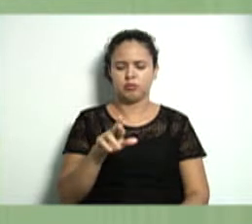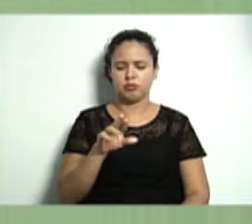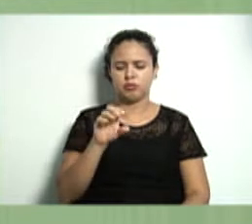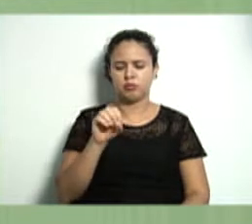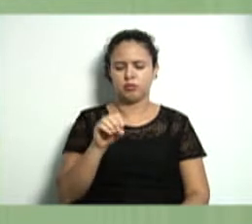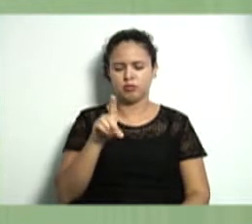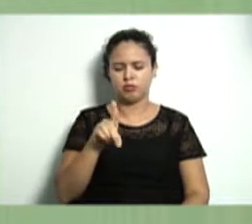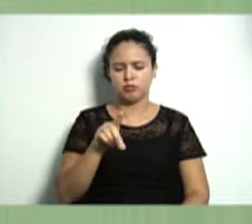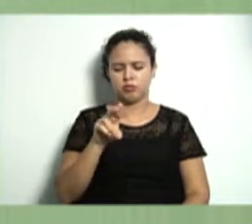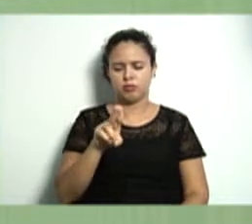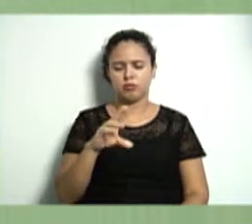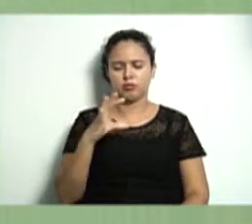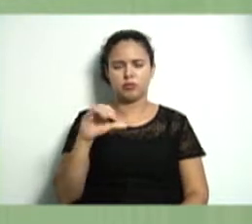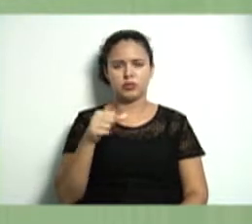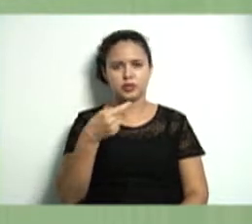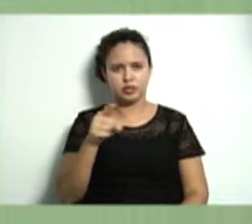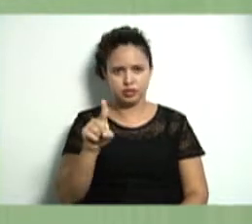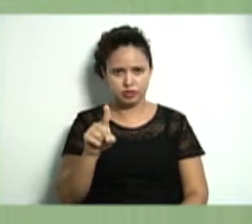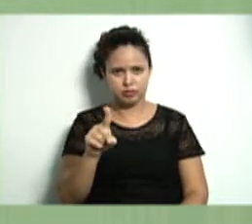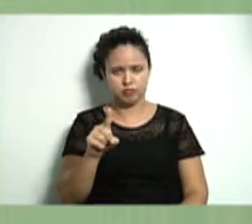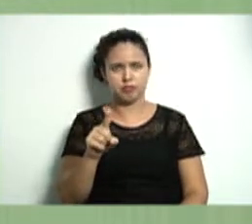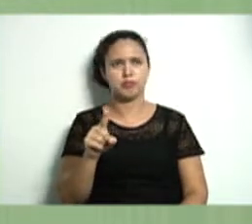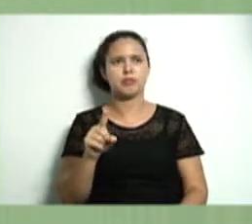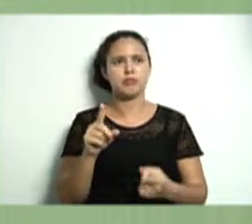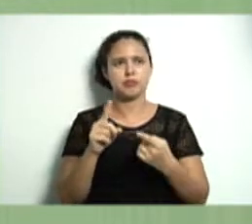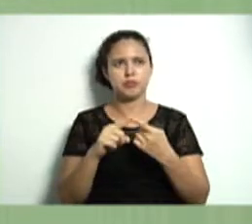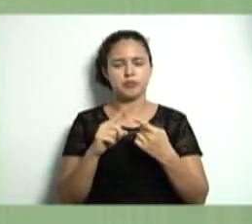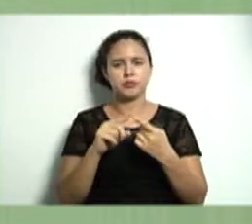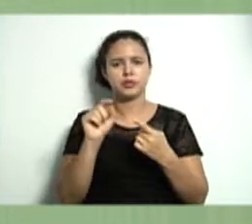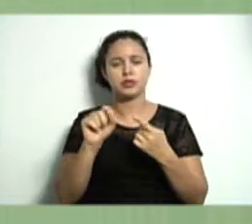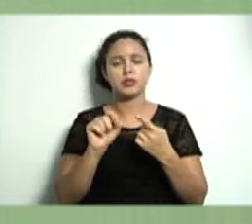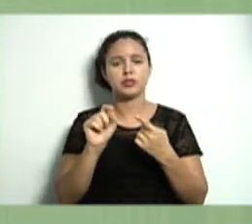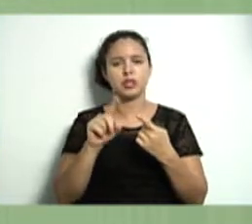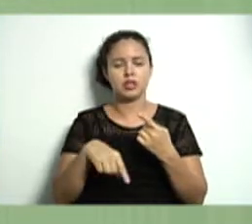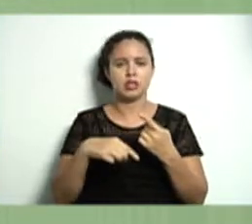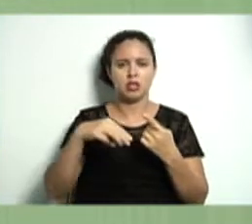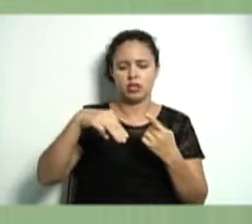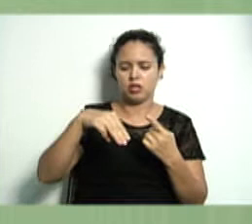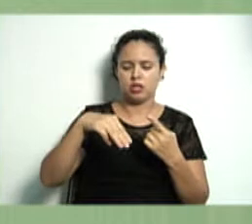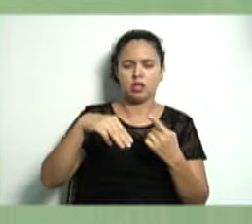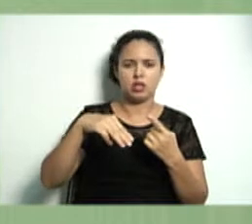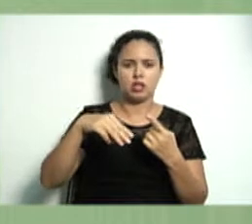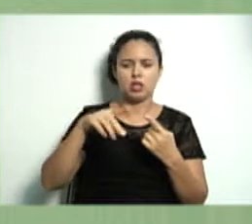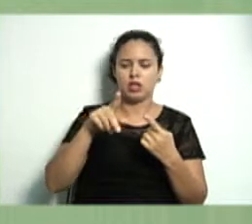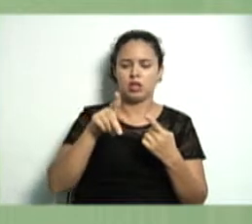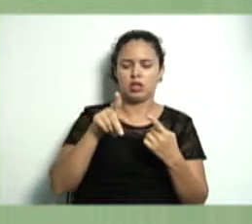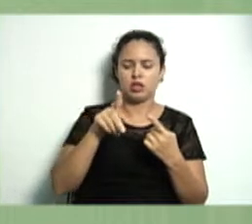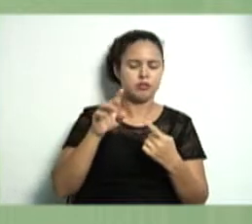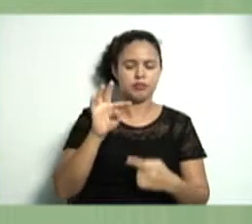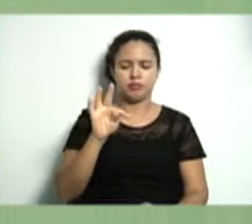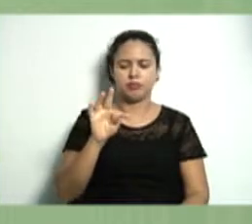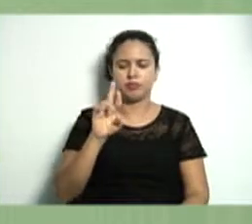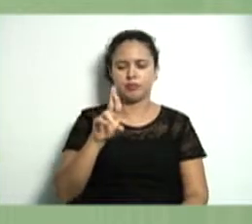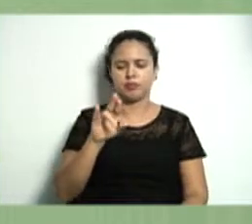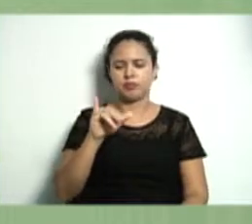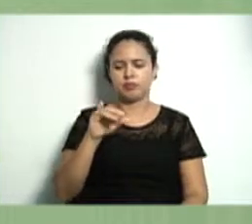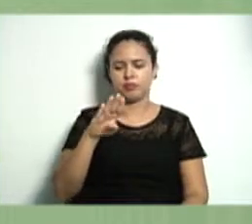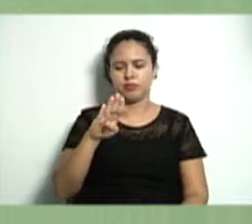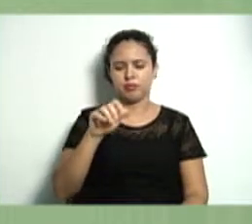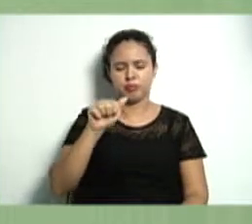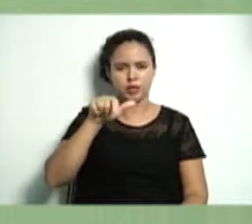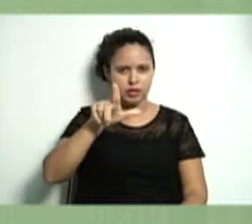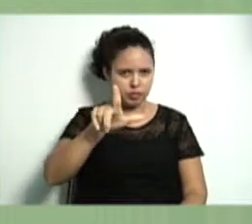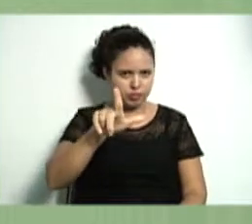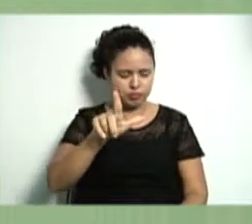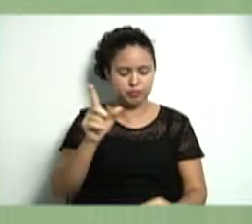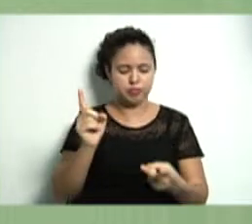de produção atual. Um meio de produção foi o meio de produção tribal. O outro meio de produção foi o meio